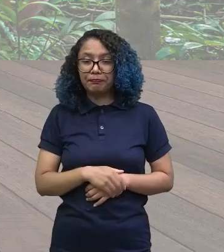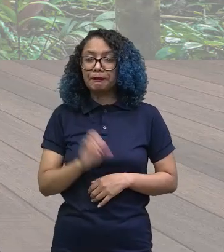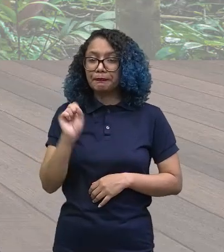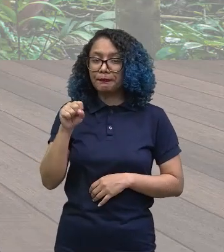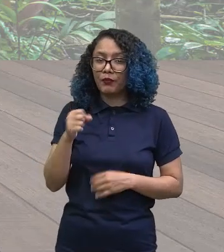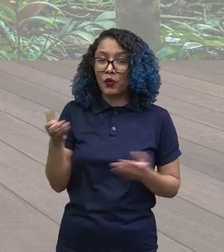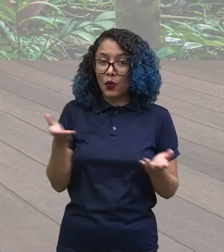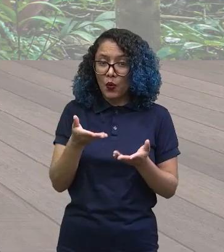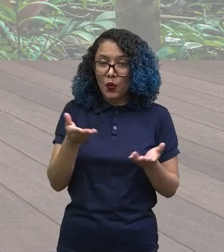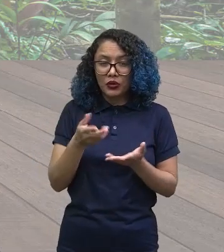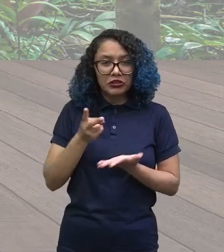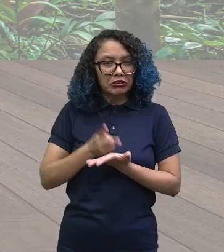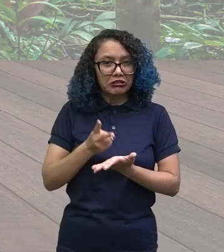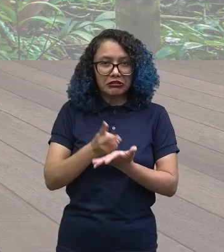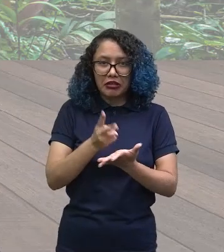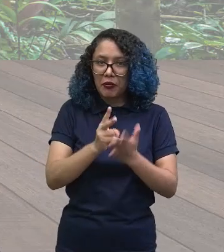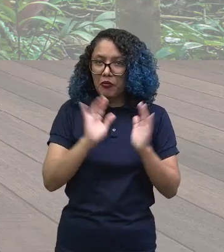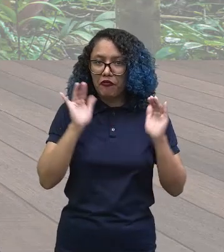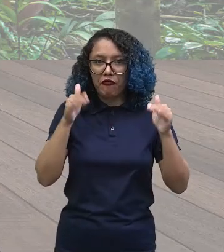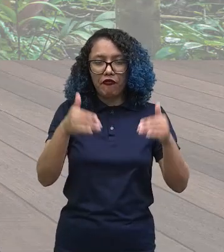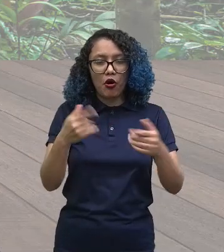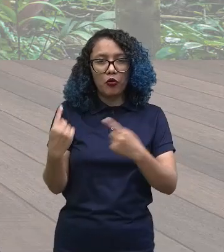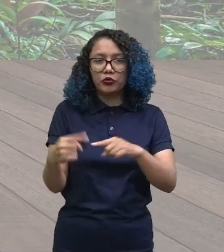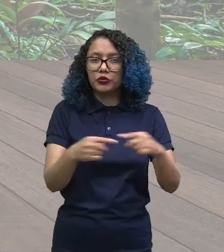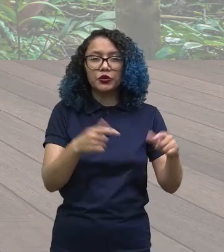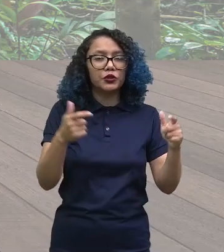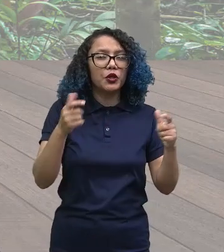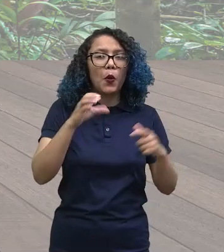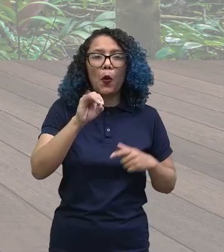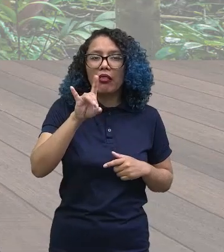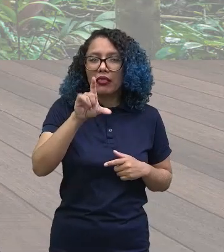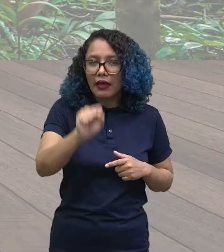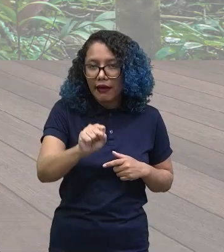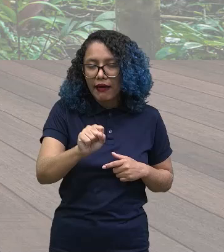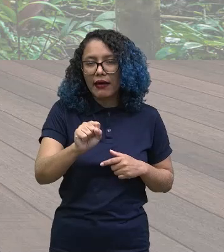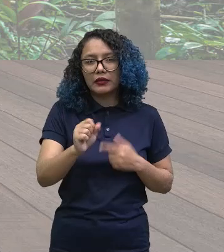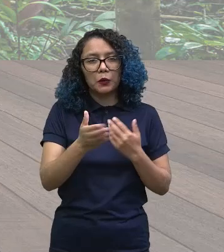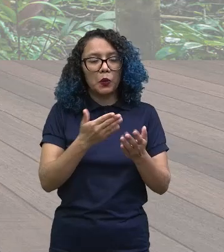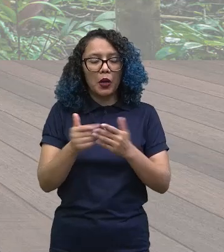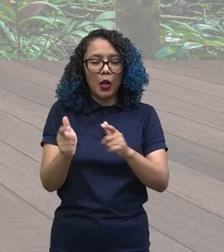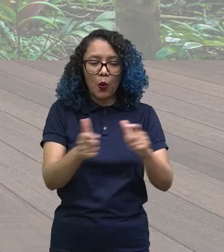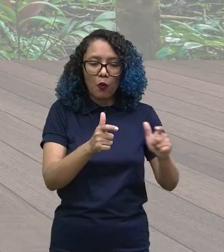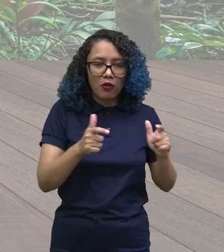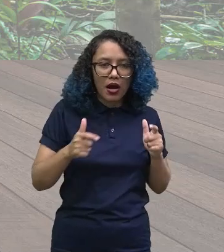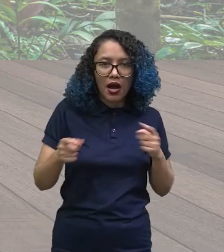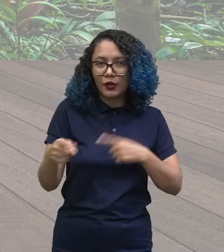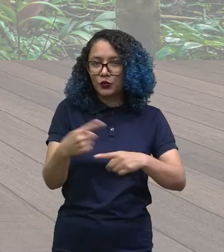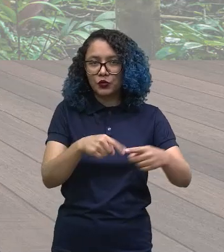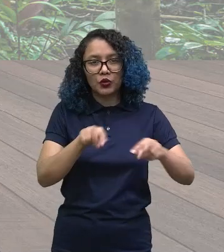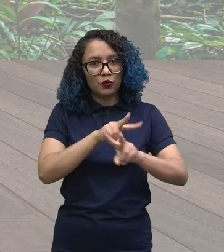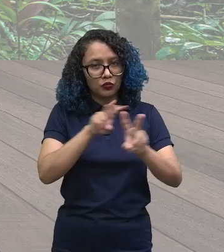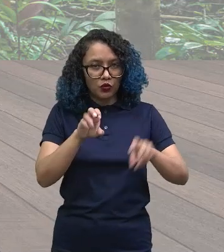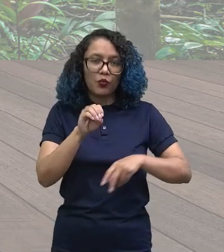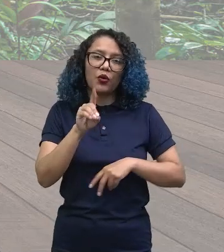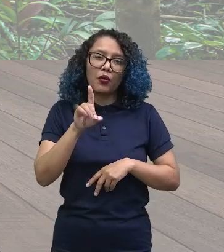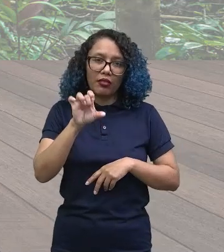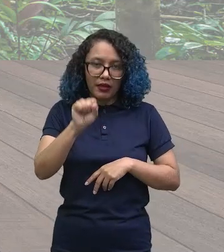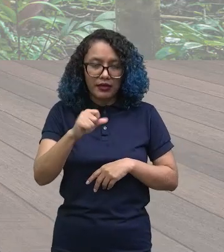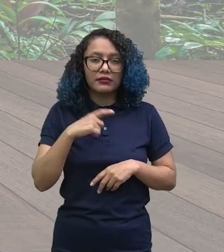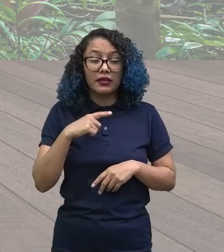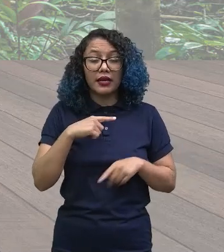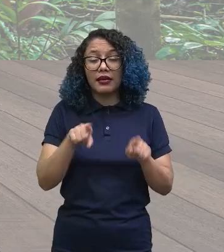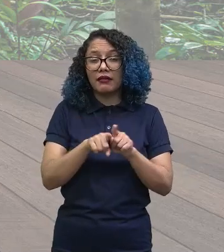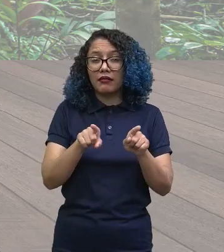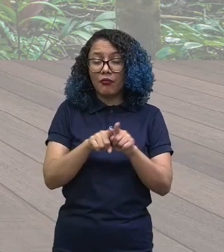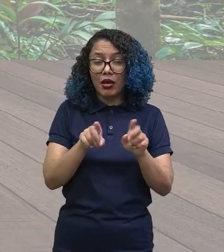se fala em ODS, por onde, se anda, se fala em ODS, e existem aí